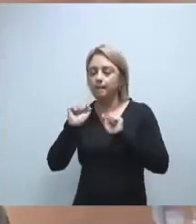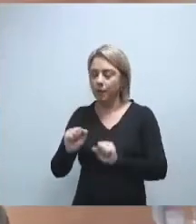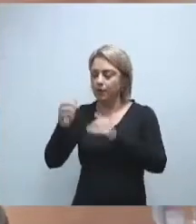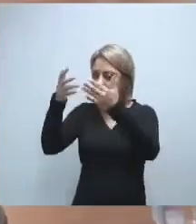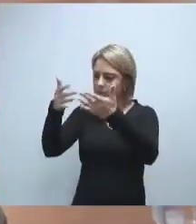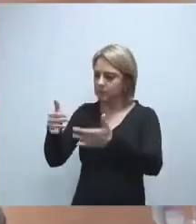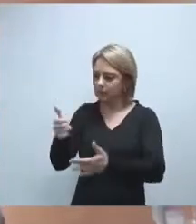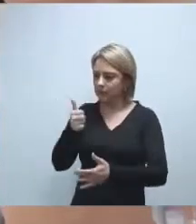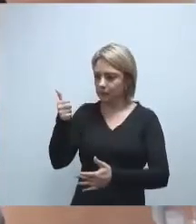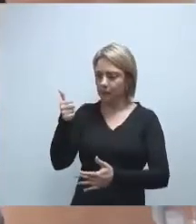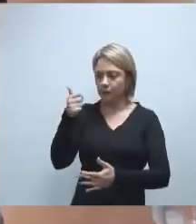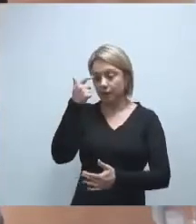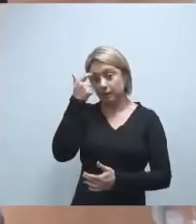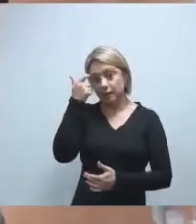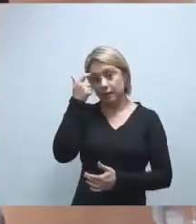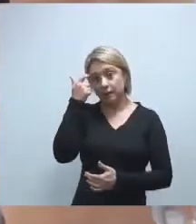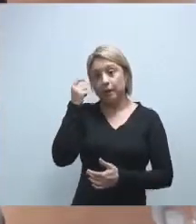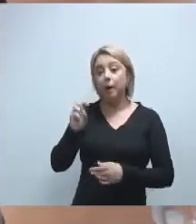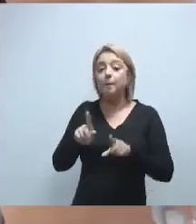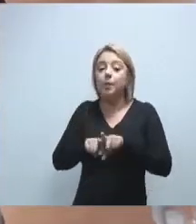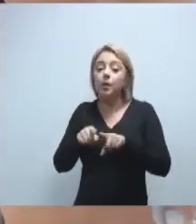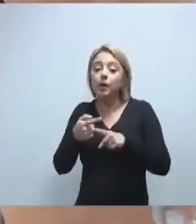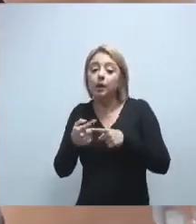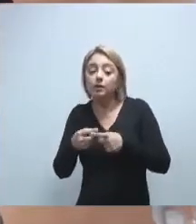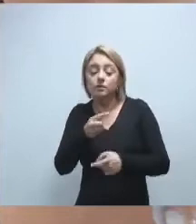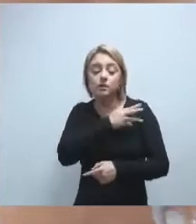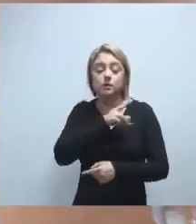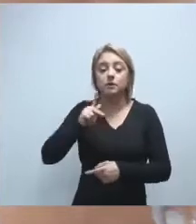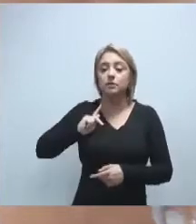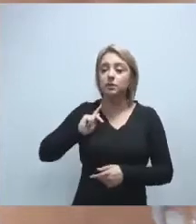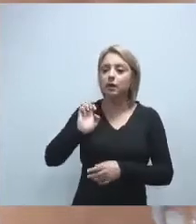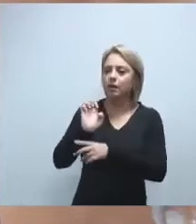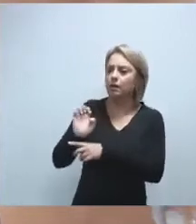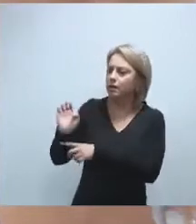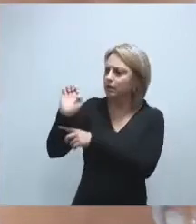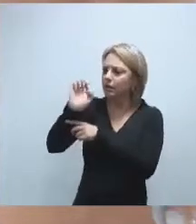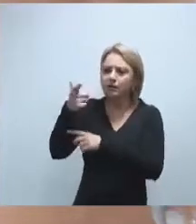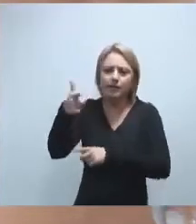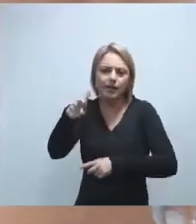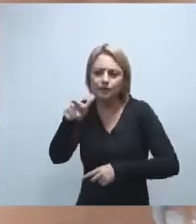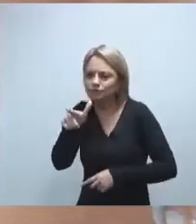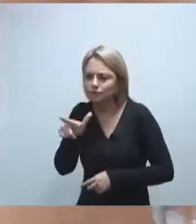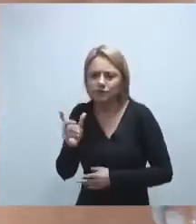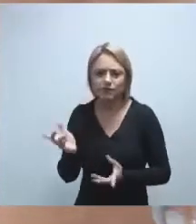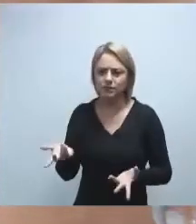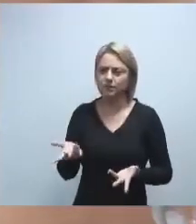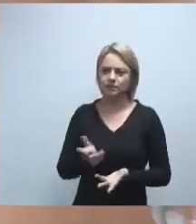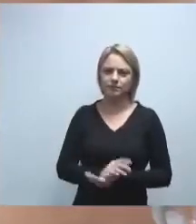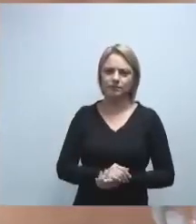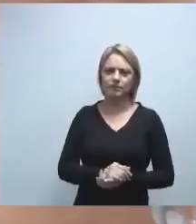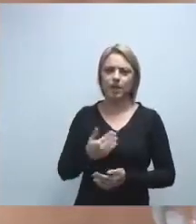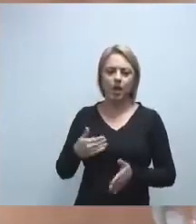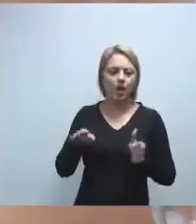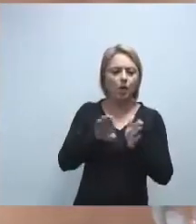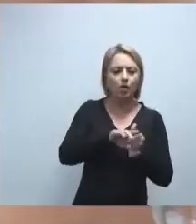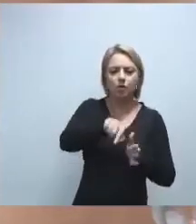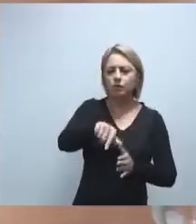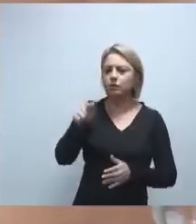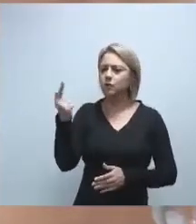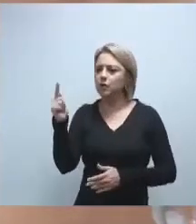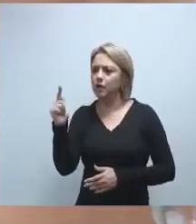a respeito disso que nos ministérios públicos dos estados isso já não existia quando eu fui para